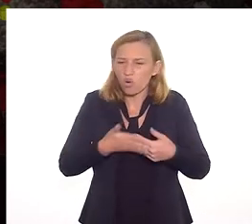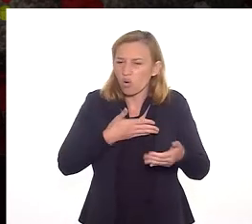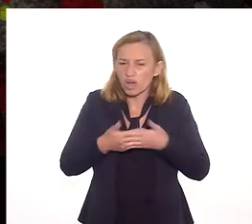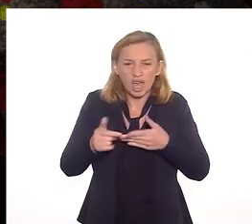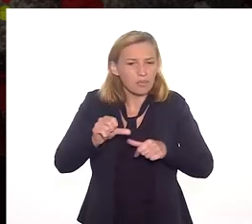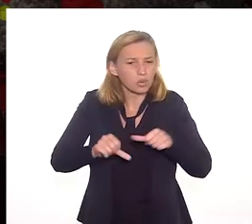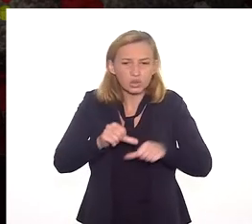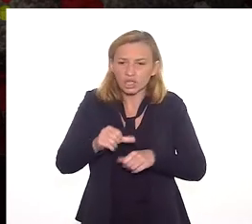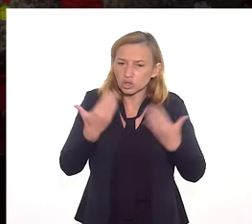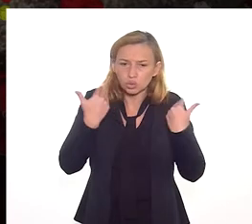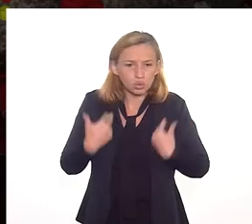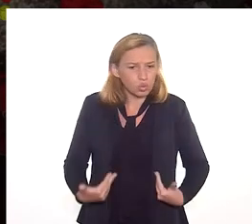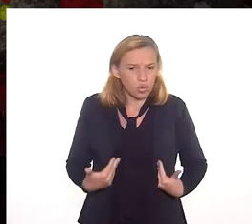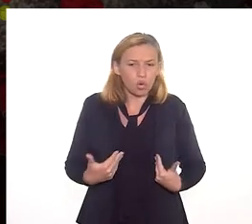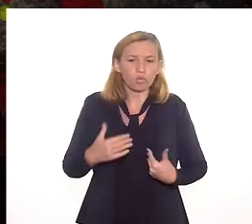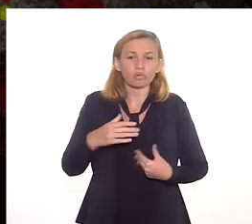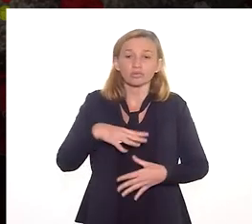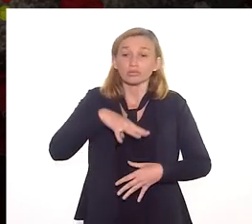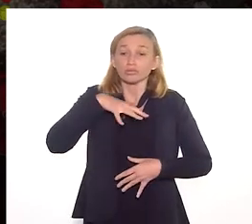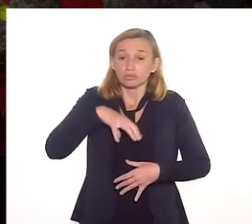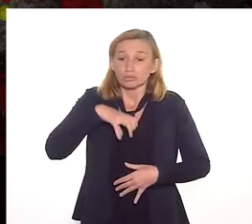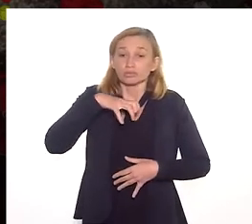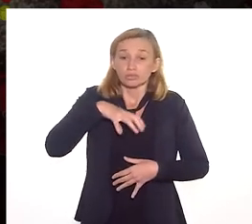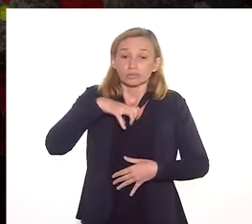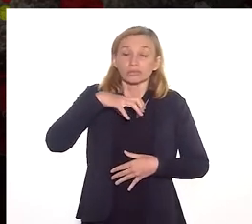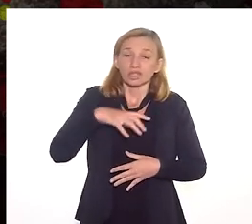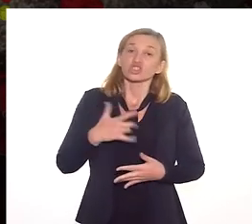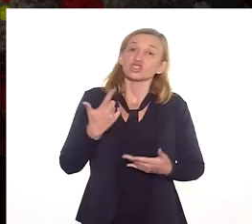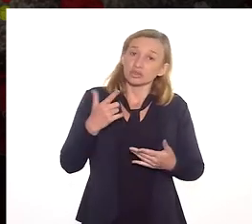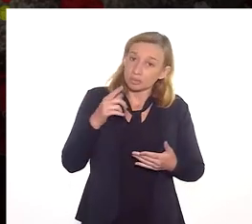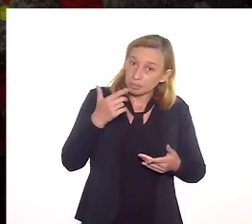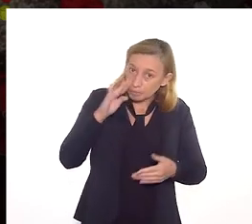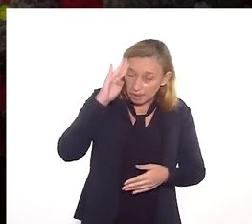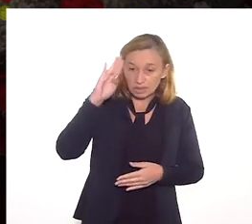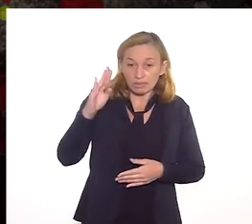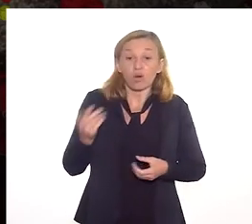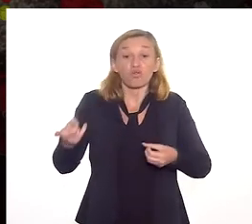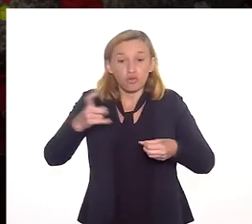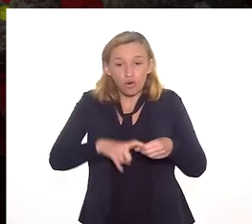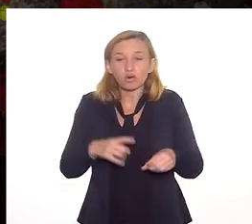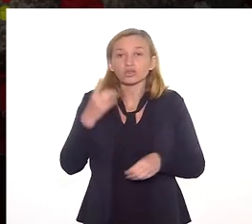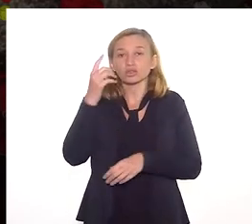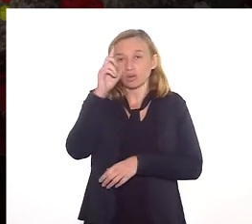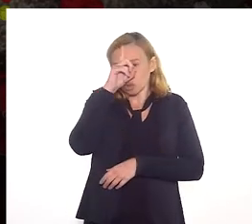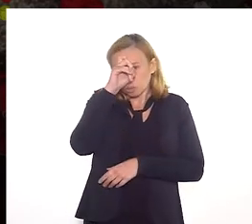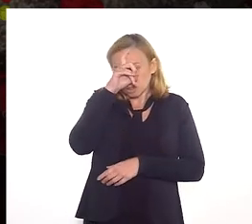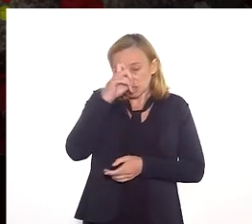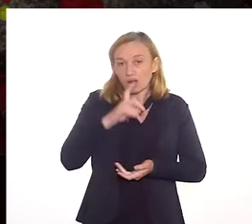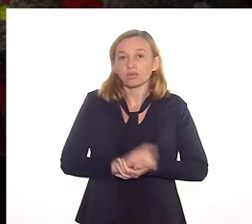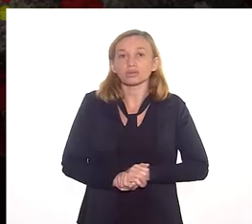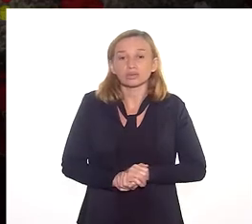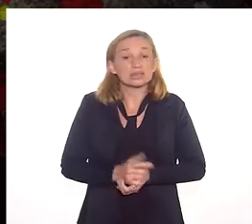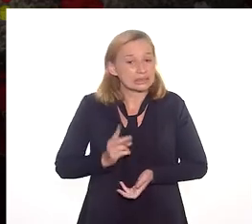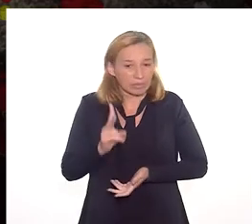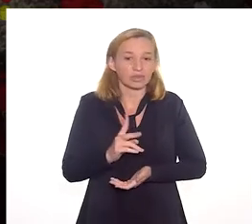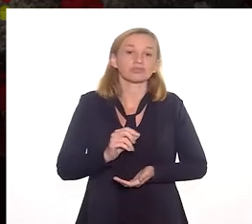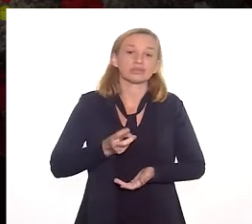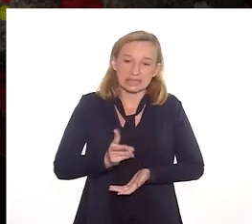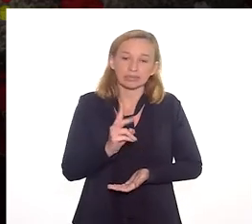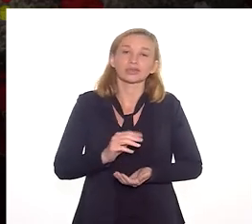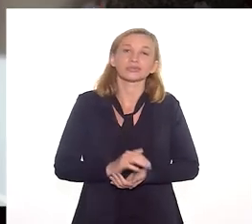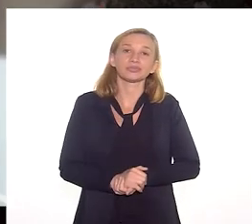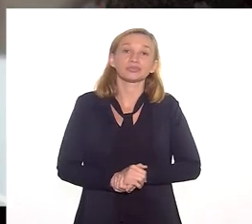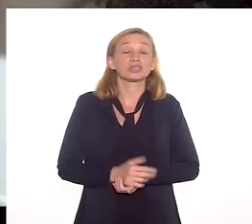enfim, e principalmente o sintoma respiratório, né, dificuldade para respirar, que ela volte ao hospital